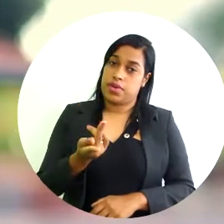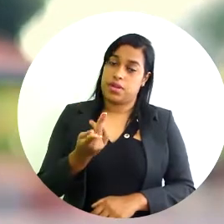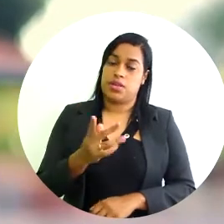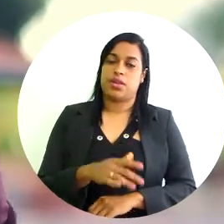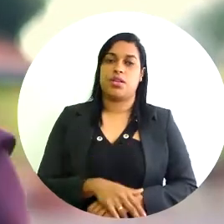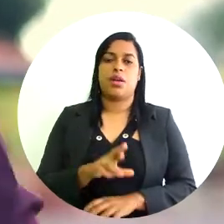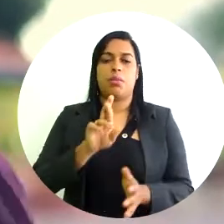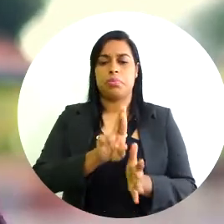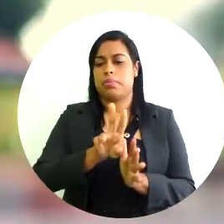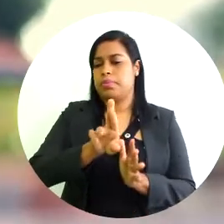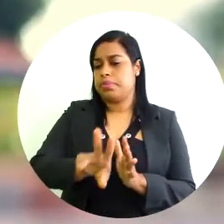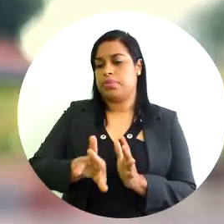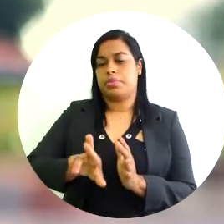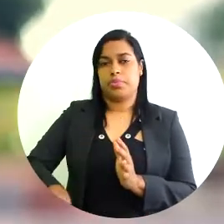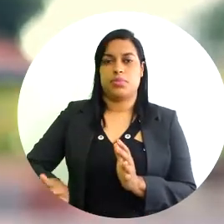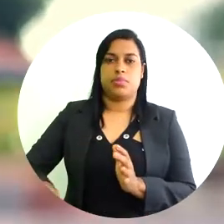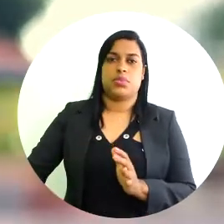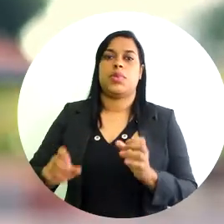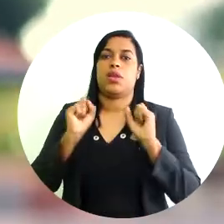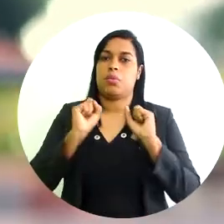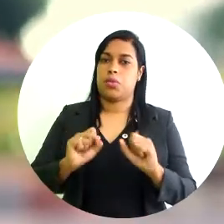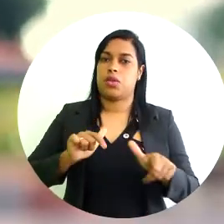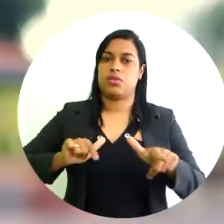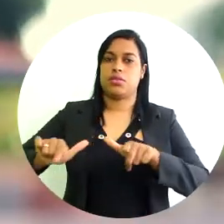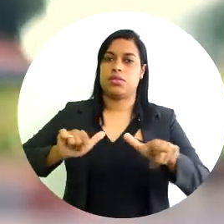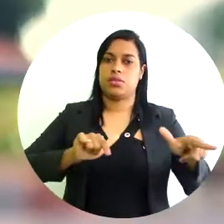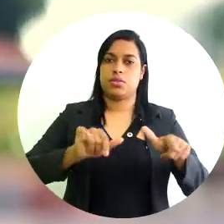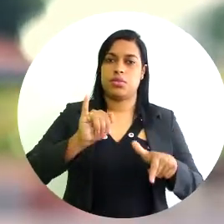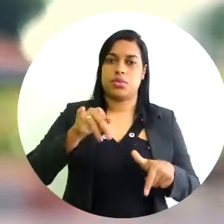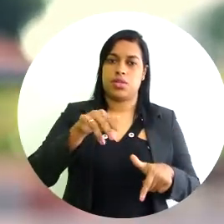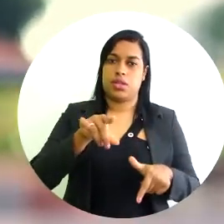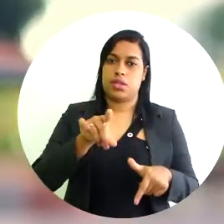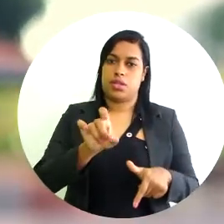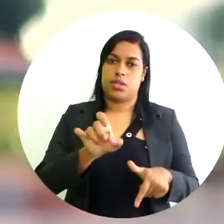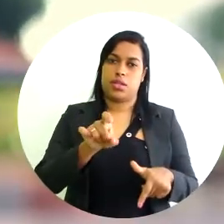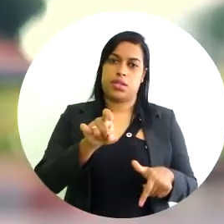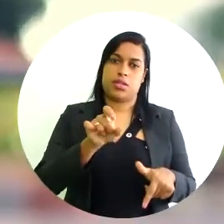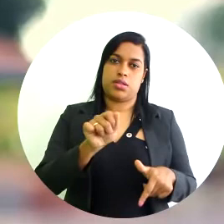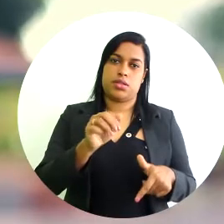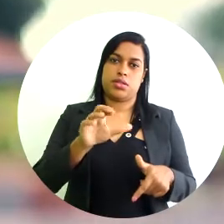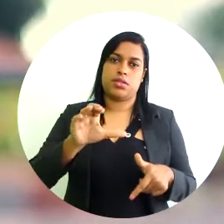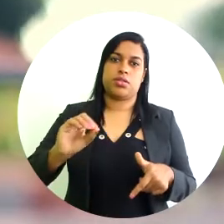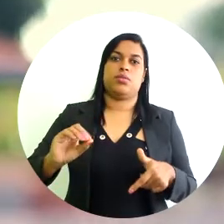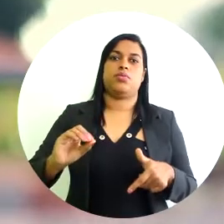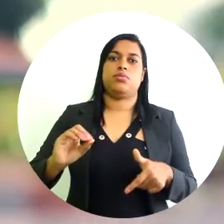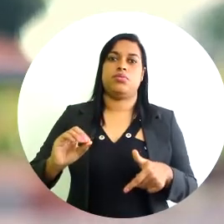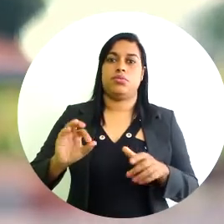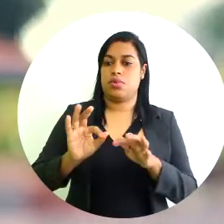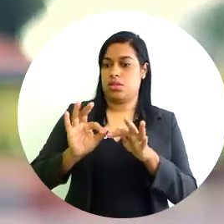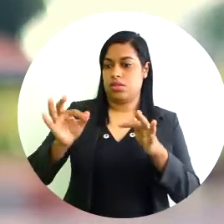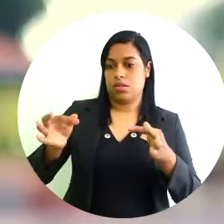tenho aí diversos aspectos que podem ser trabalhados na indexação. Então não é simplesmente